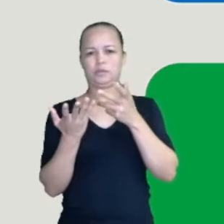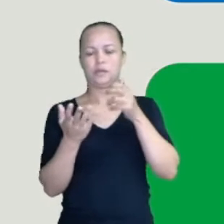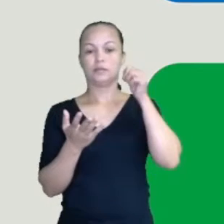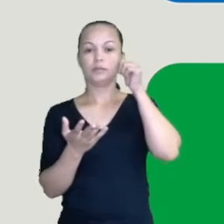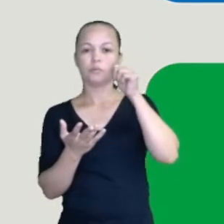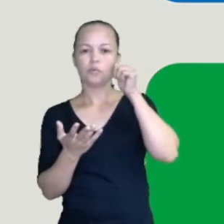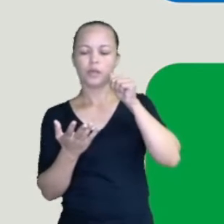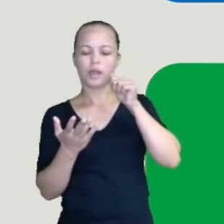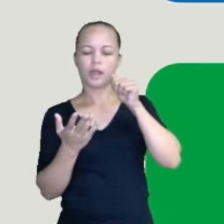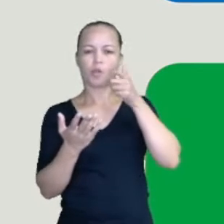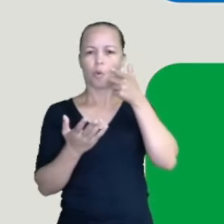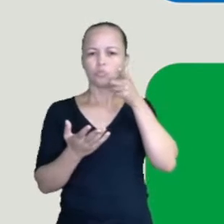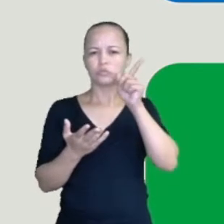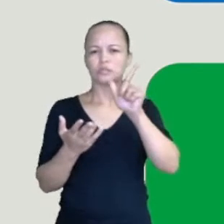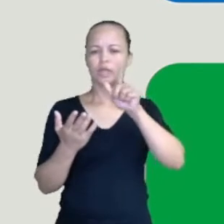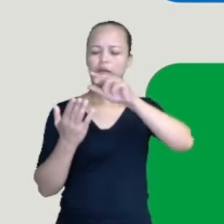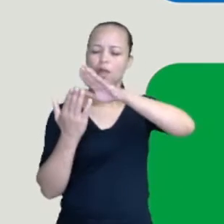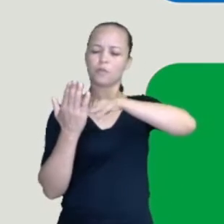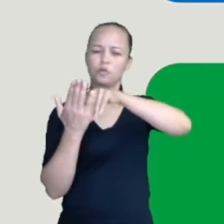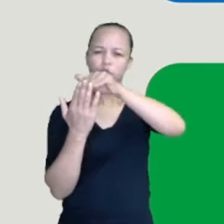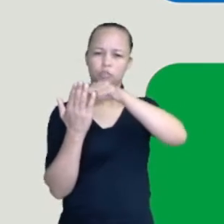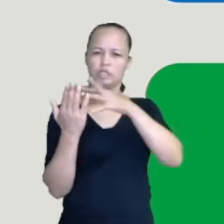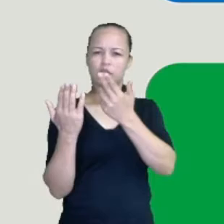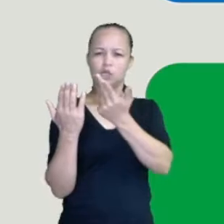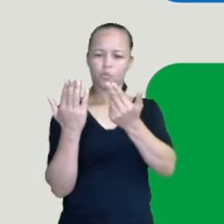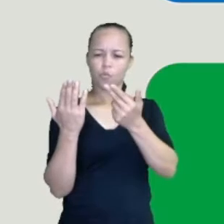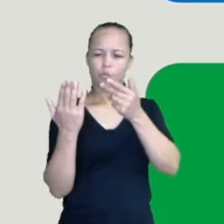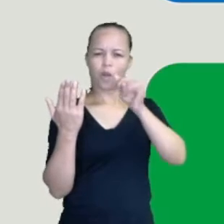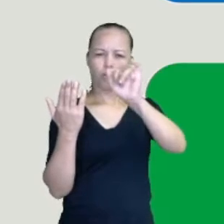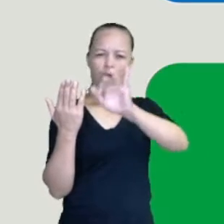mesma paisagem que ela está vendo?